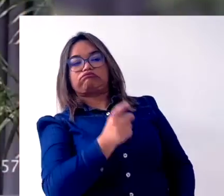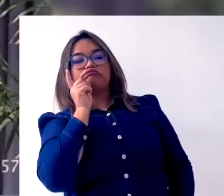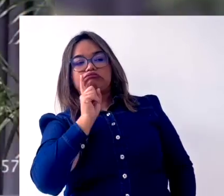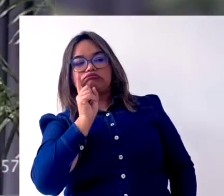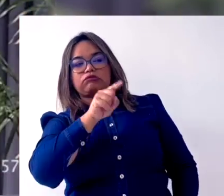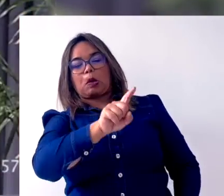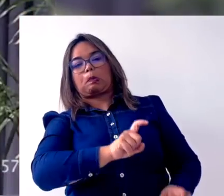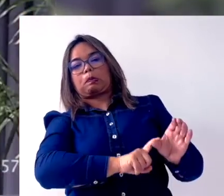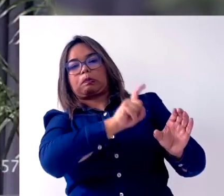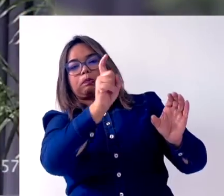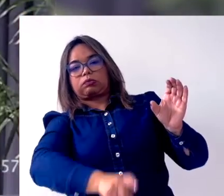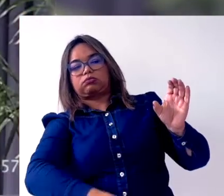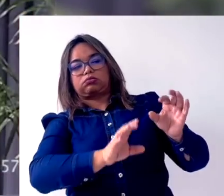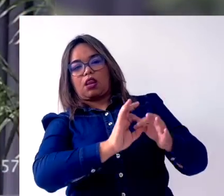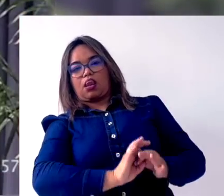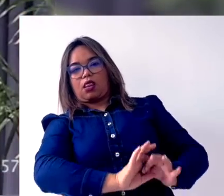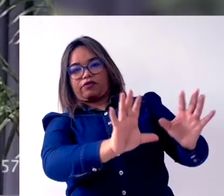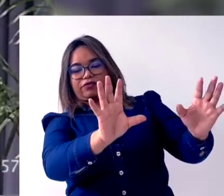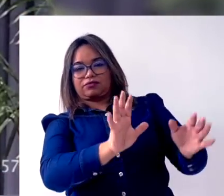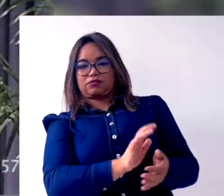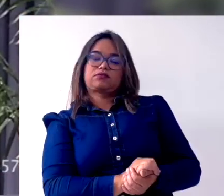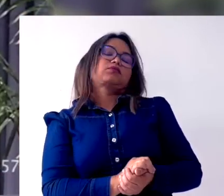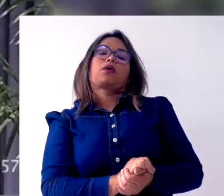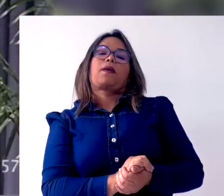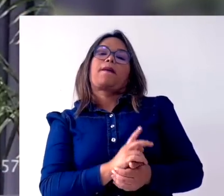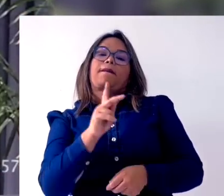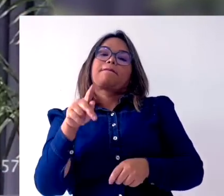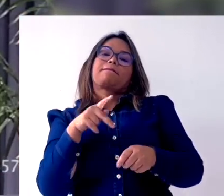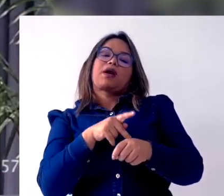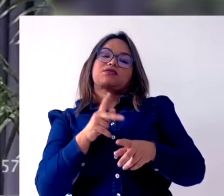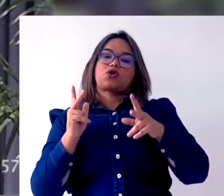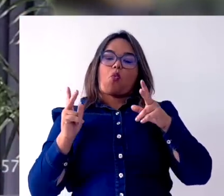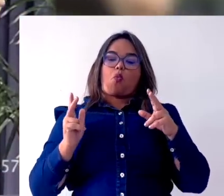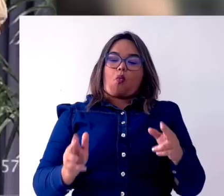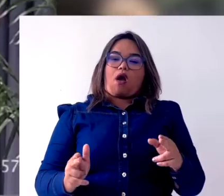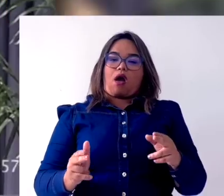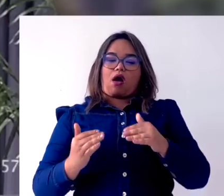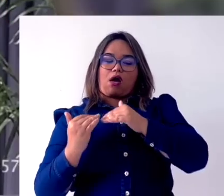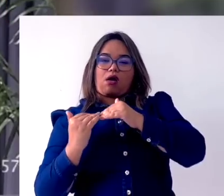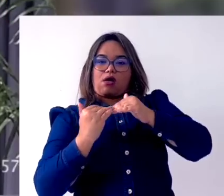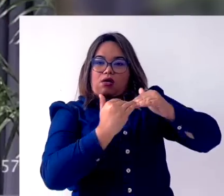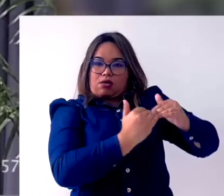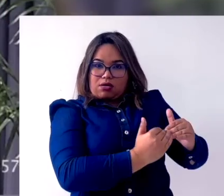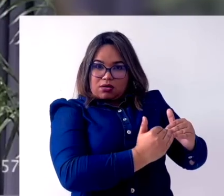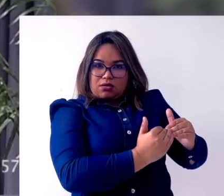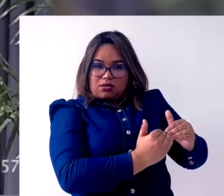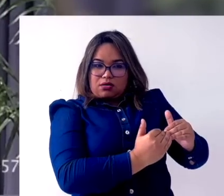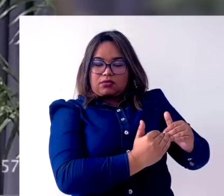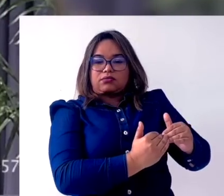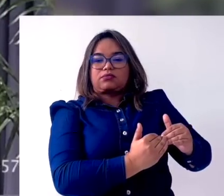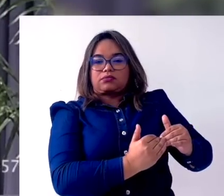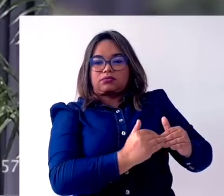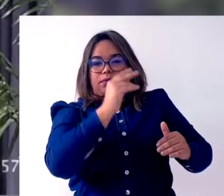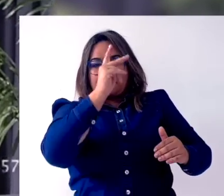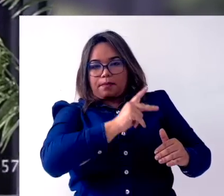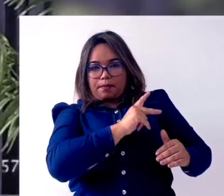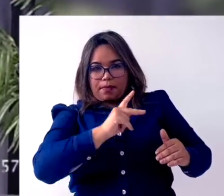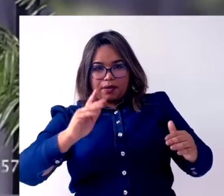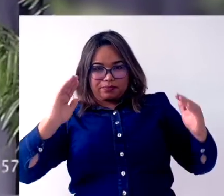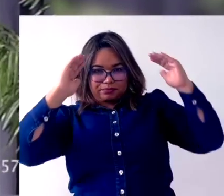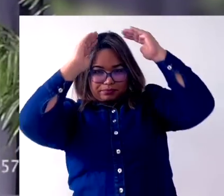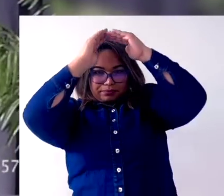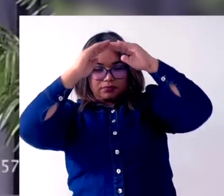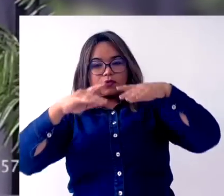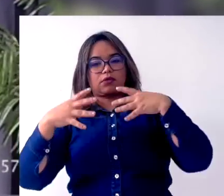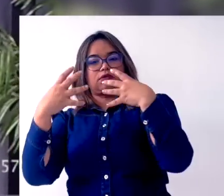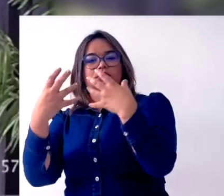Unidos. Então, a mesma nação que fere o papado com uma ferida mortal, no mesmo ano reconhece